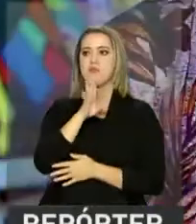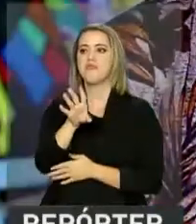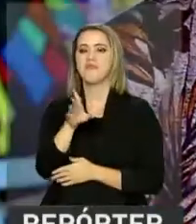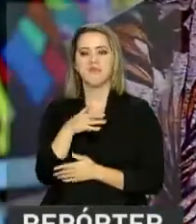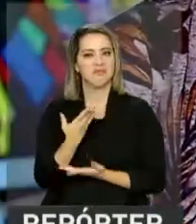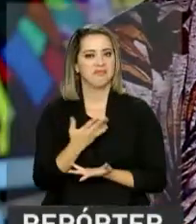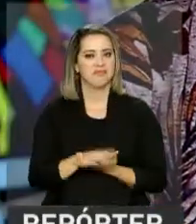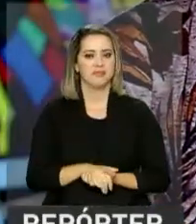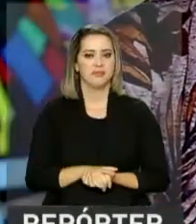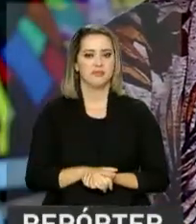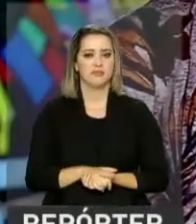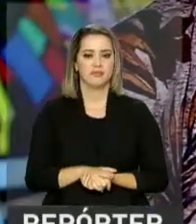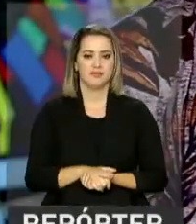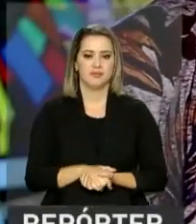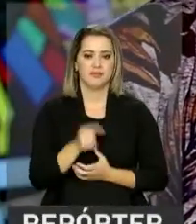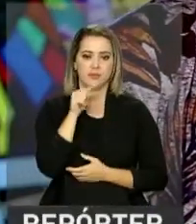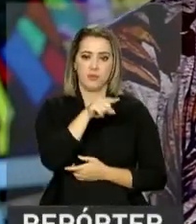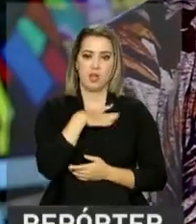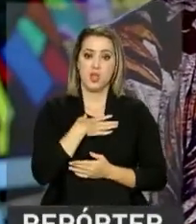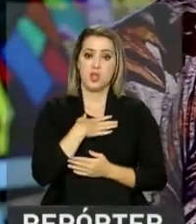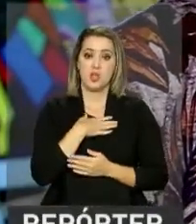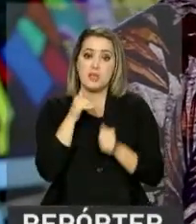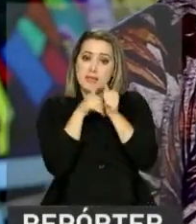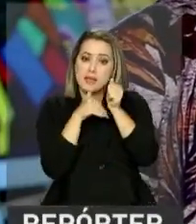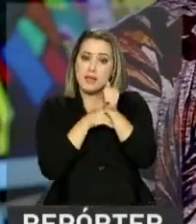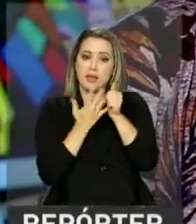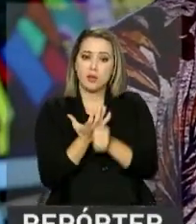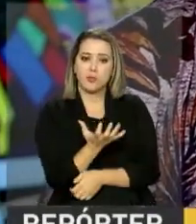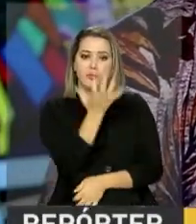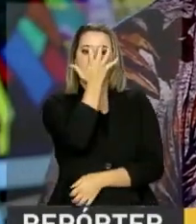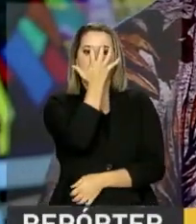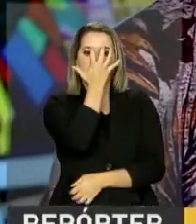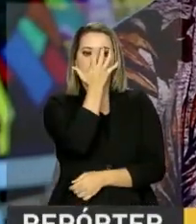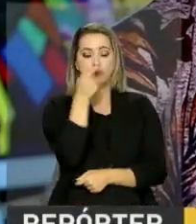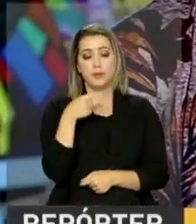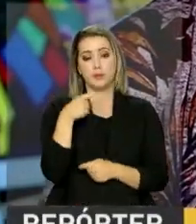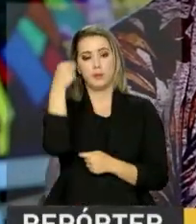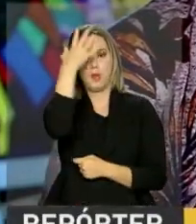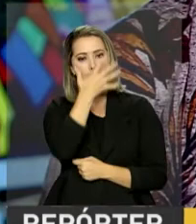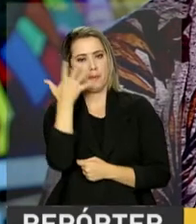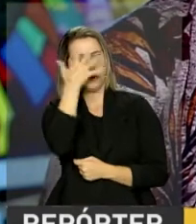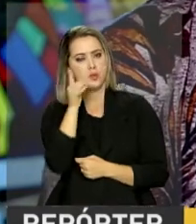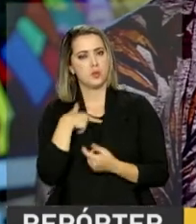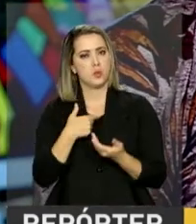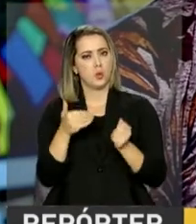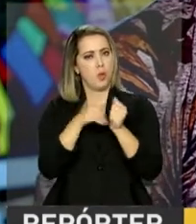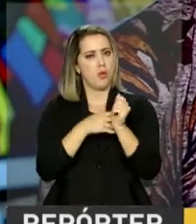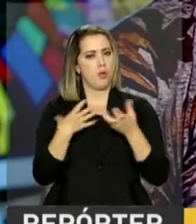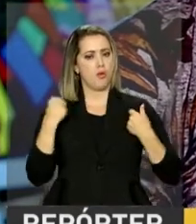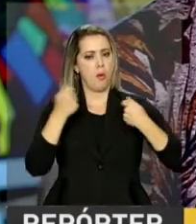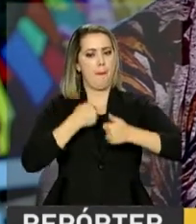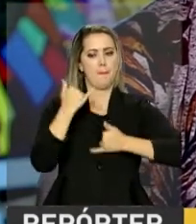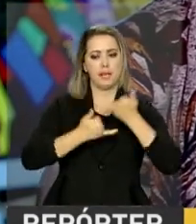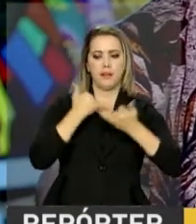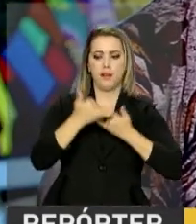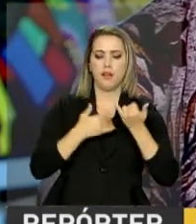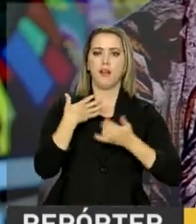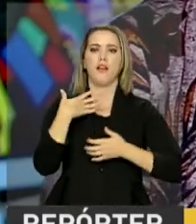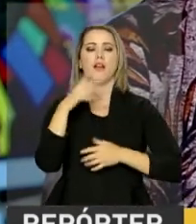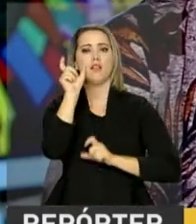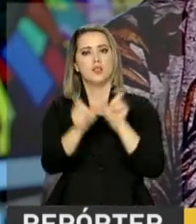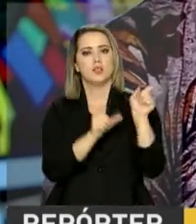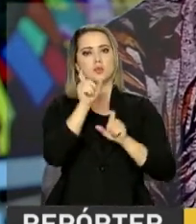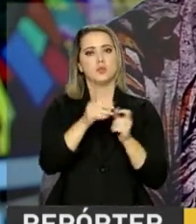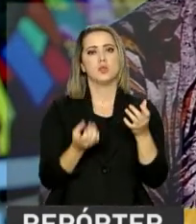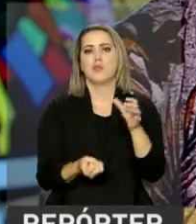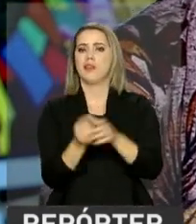A característica principal do papangu é se esconder. E dentro dessas máscaras, né, dessa fantasia, você começar a brincar com as pessoas,